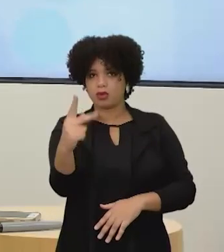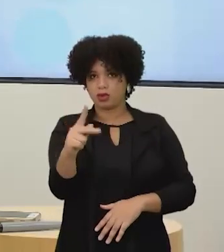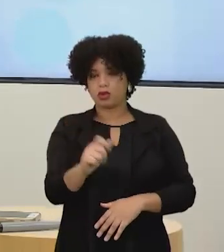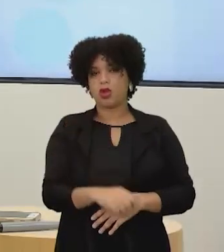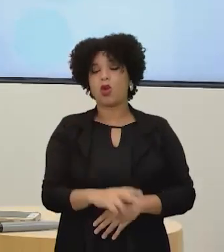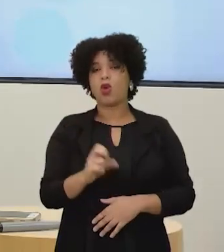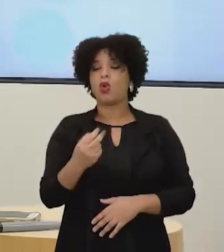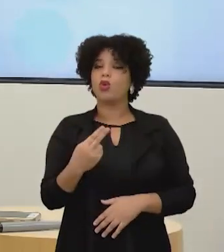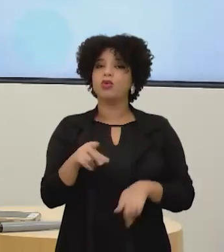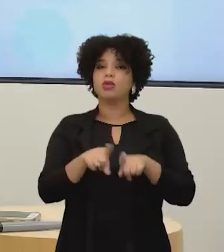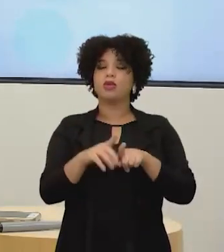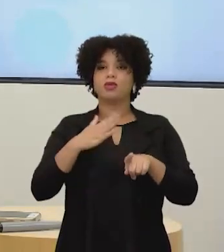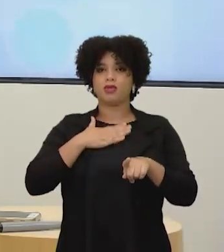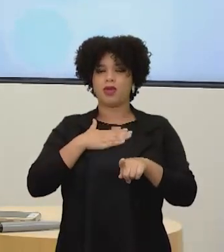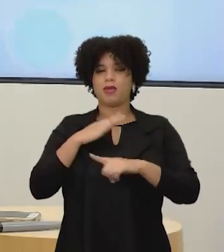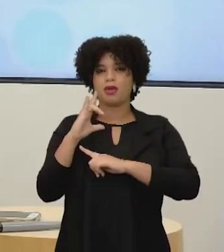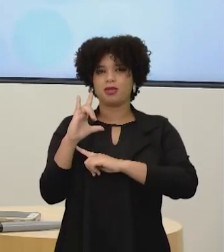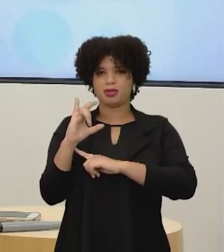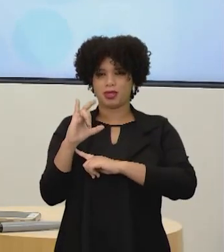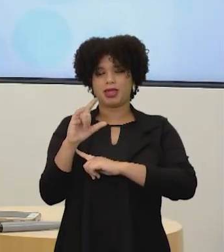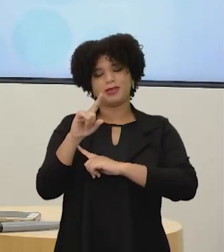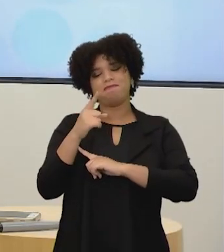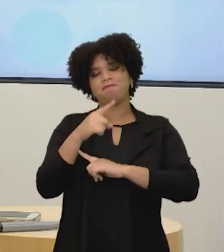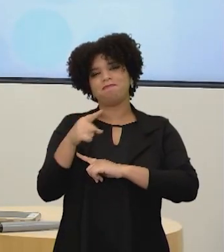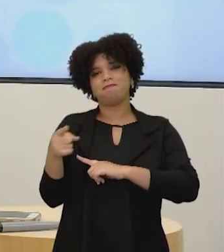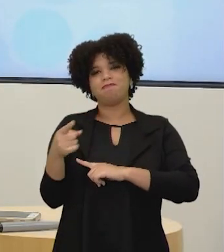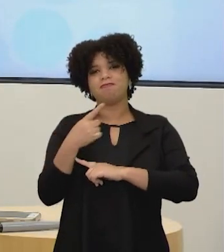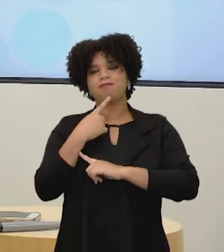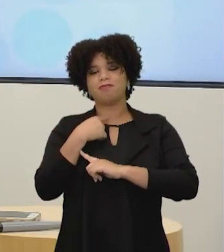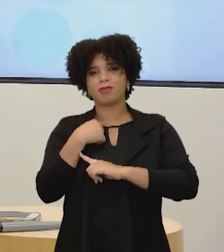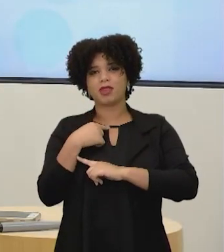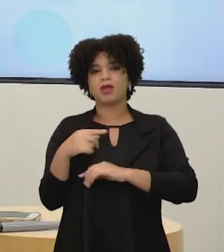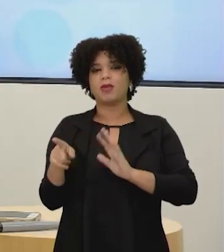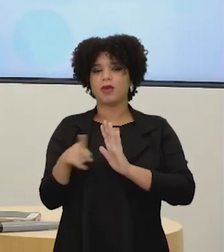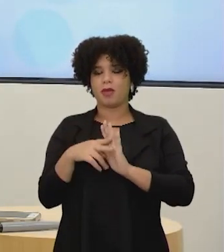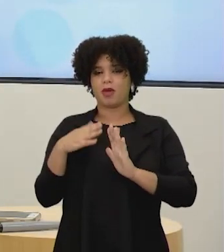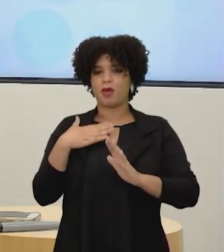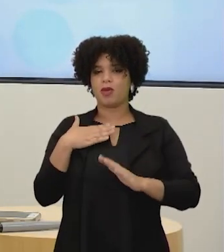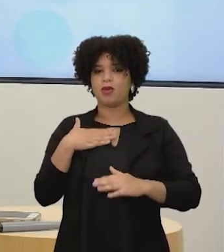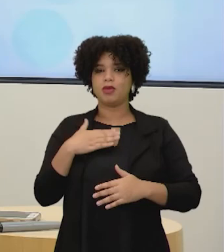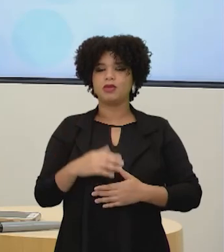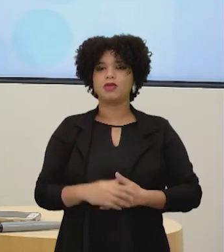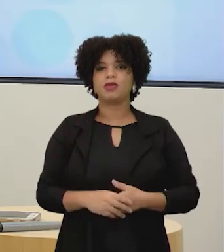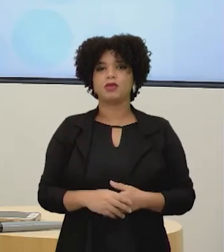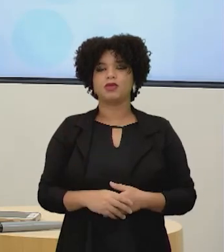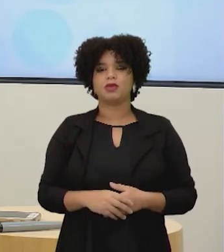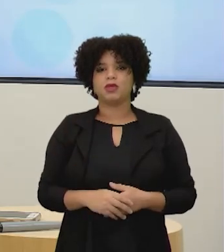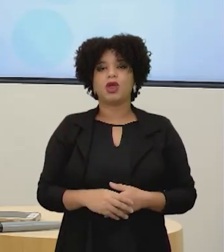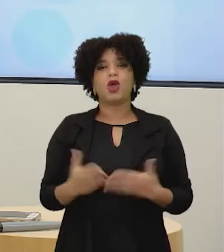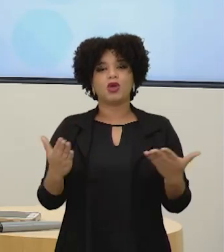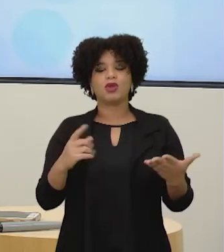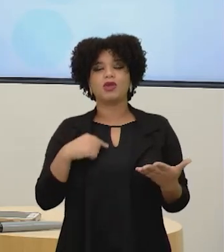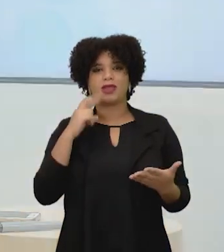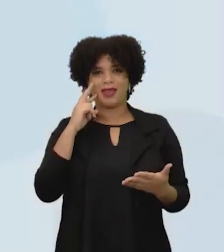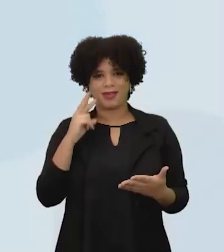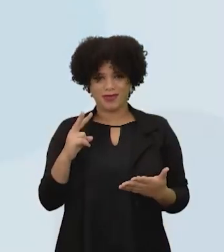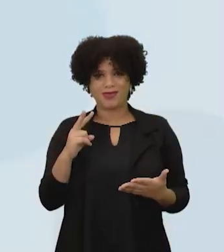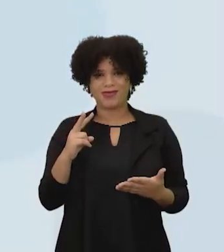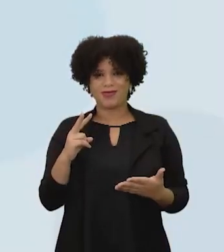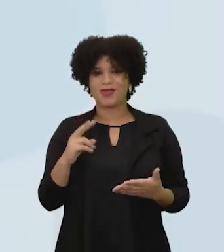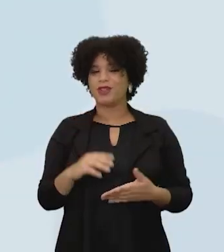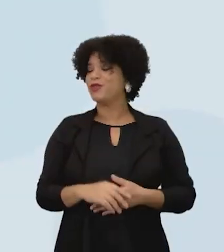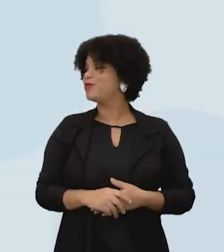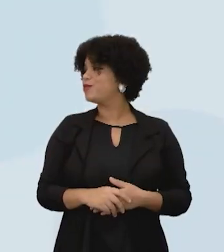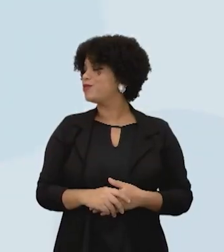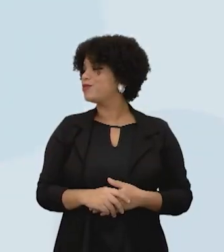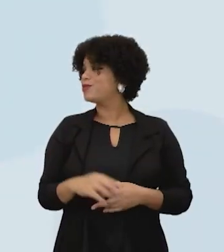no meu Instagram, se for da vontade de vocês, @prof.maurofarias. E é isso que vimos hoje, está na tela para vocês.